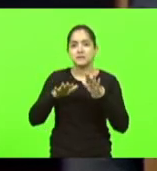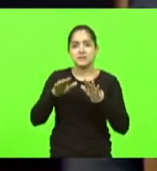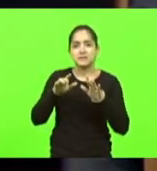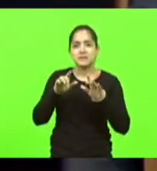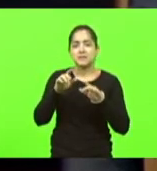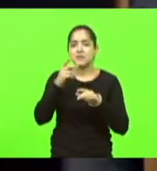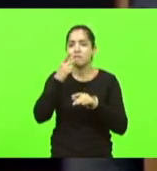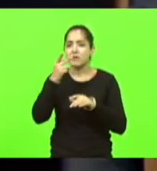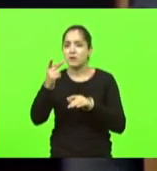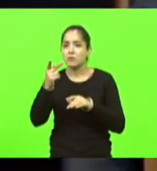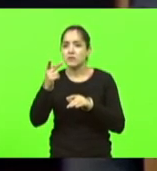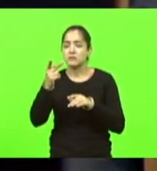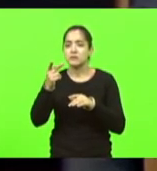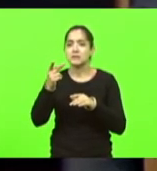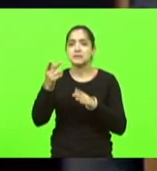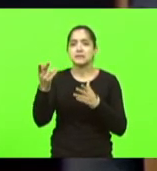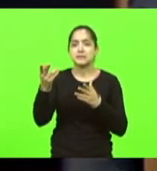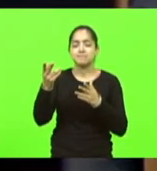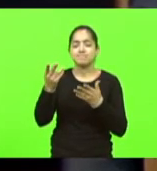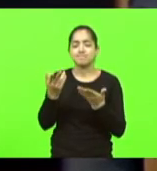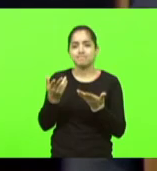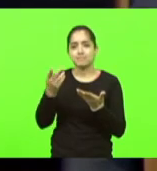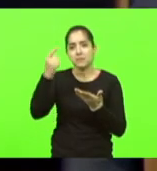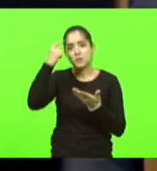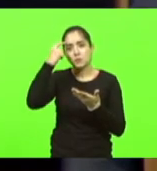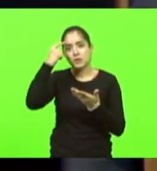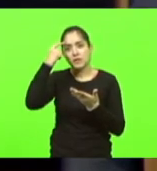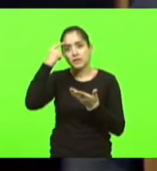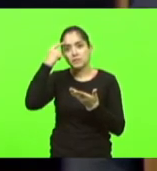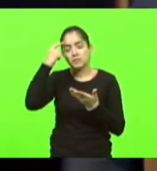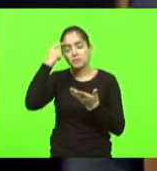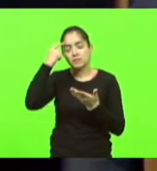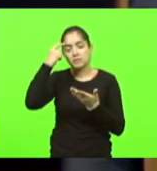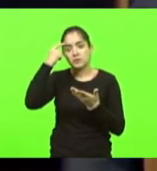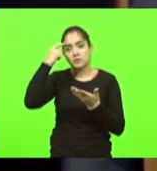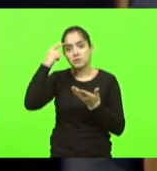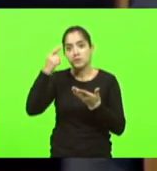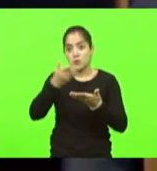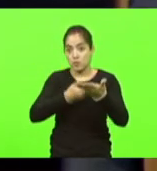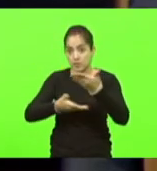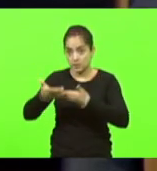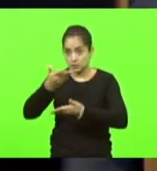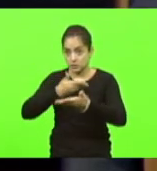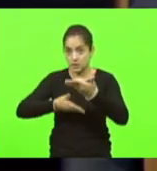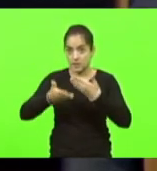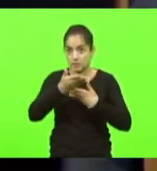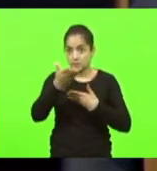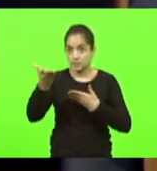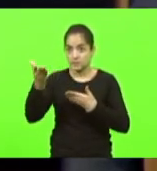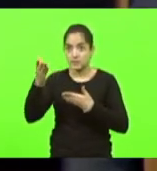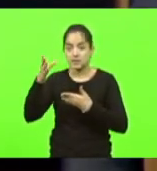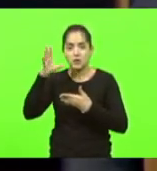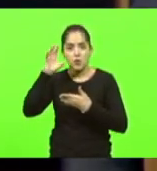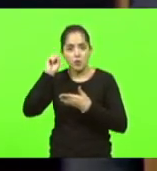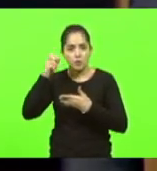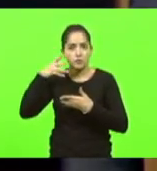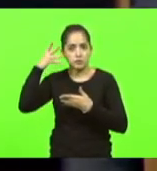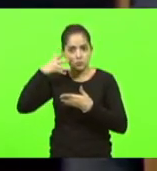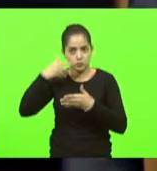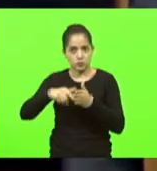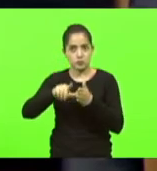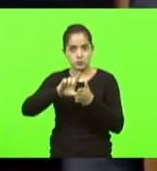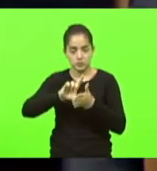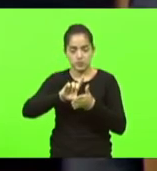para sempre a minha vida e eu queria compartilhar com vocês depois de ouvindo alguns discursos aqui que me terceiro